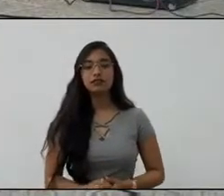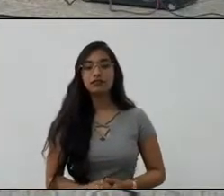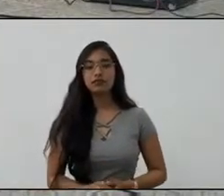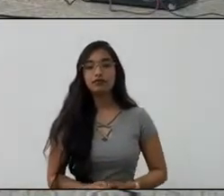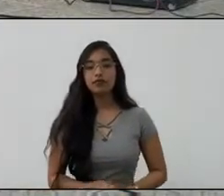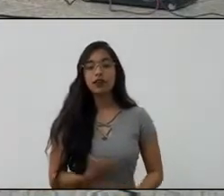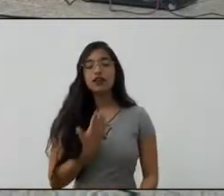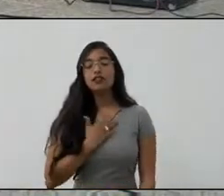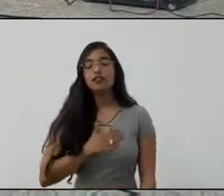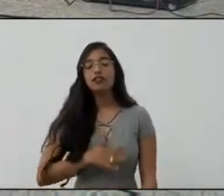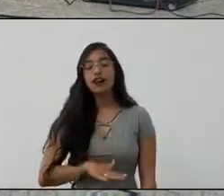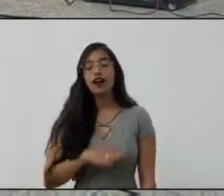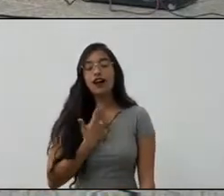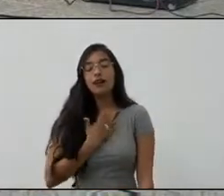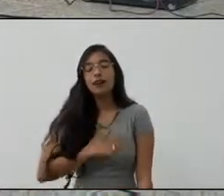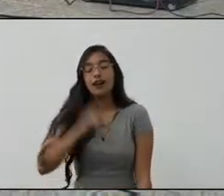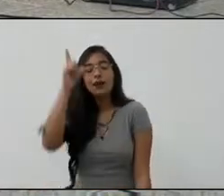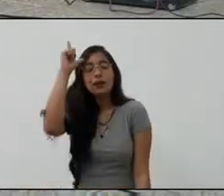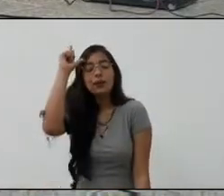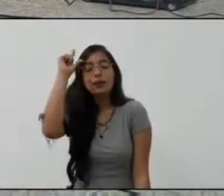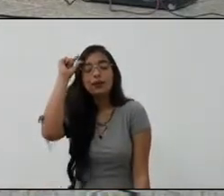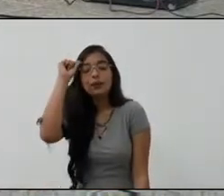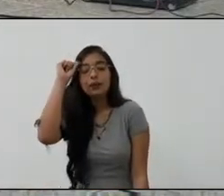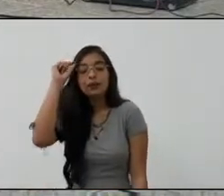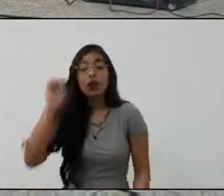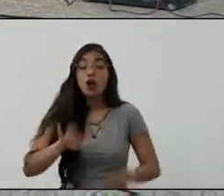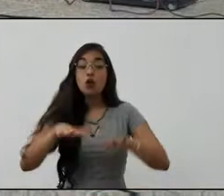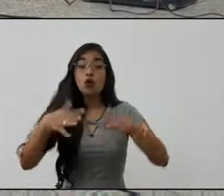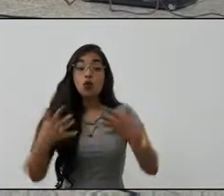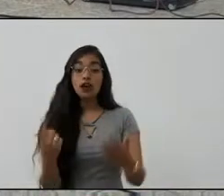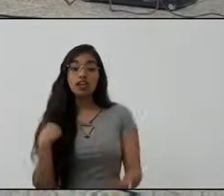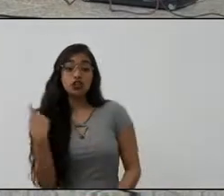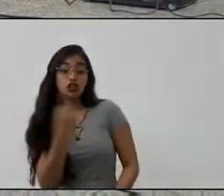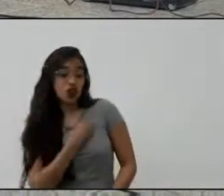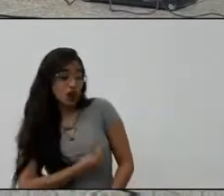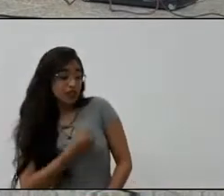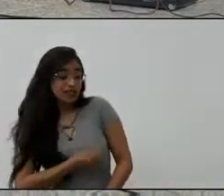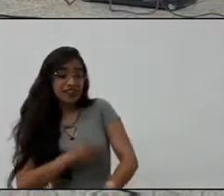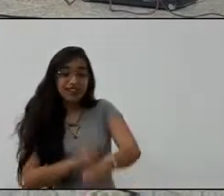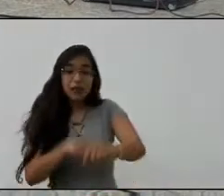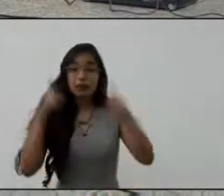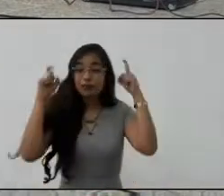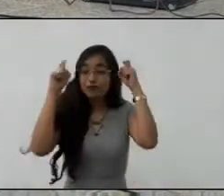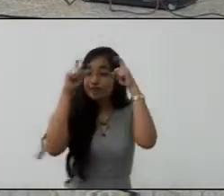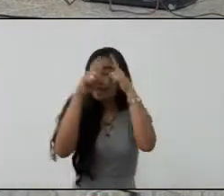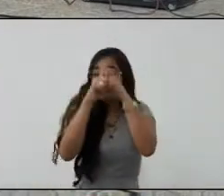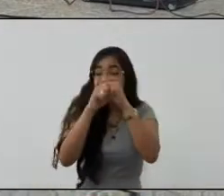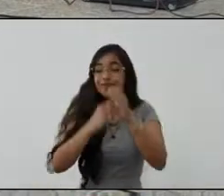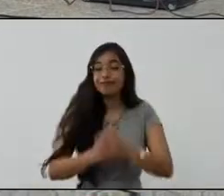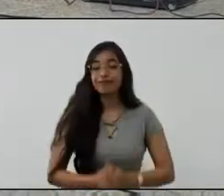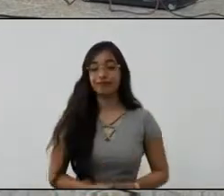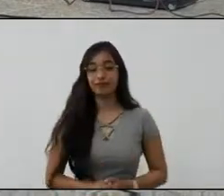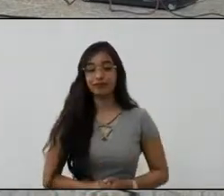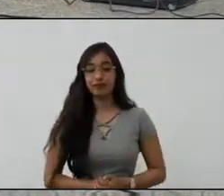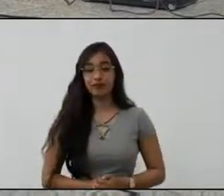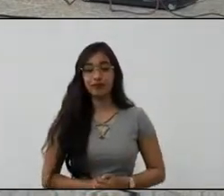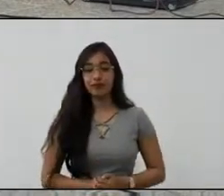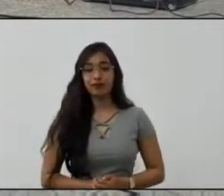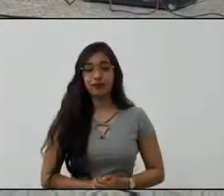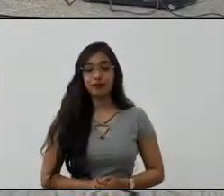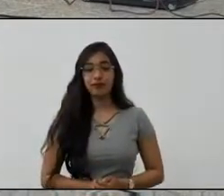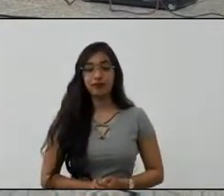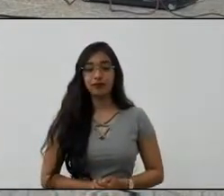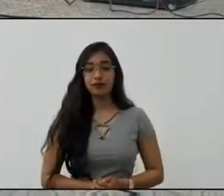de calma, de tranquilidade, numa situação como nós estamos vivendo? Os pais morrem e os filhos não